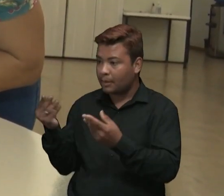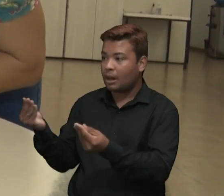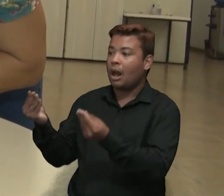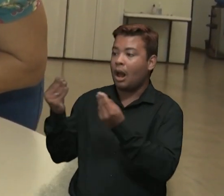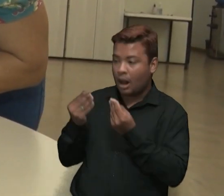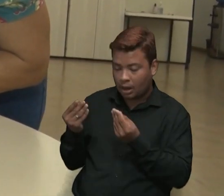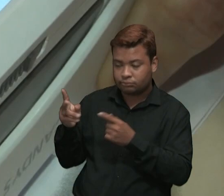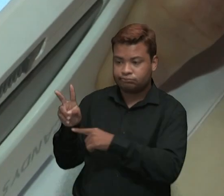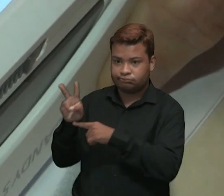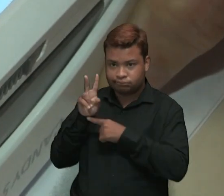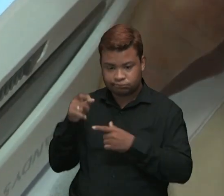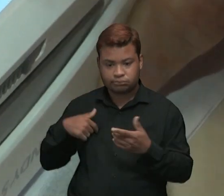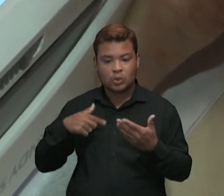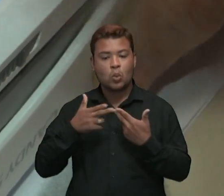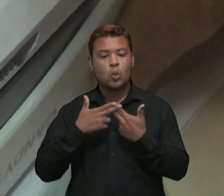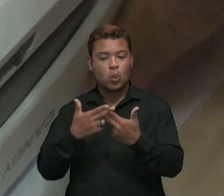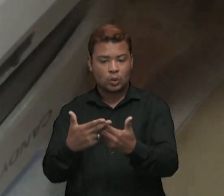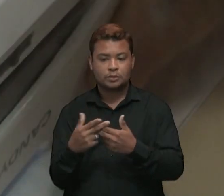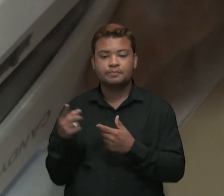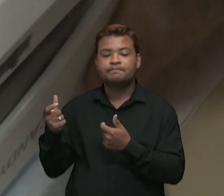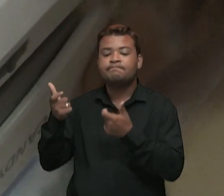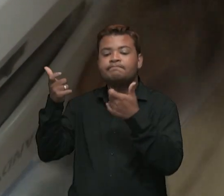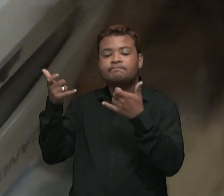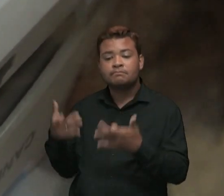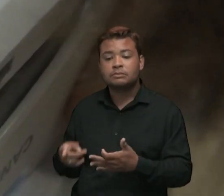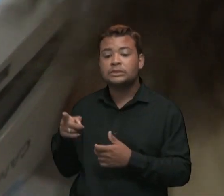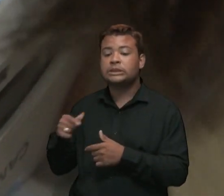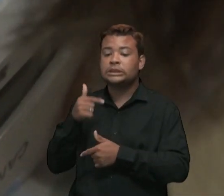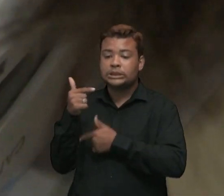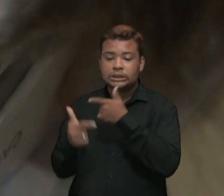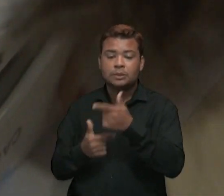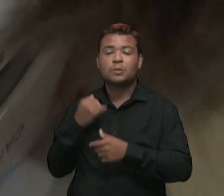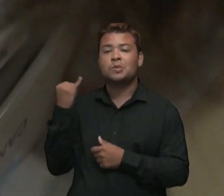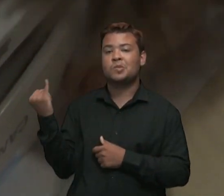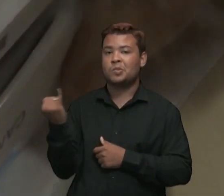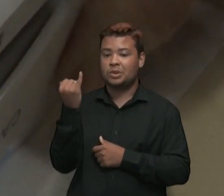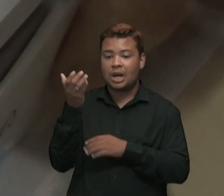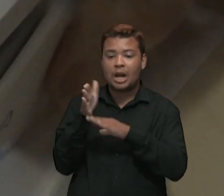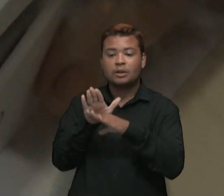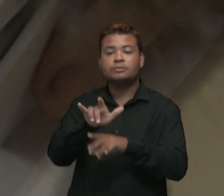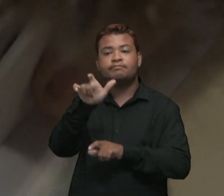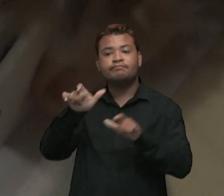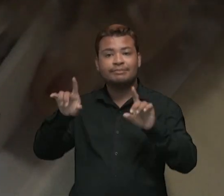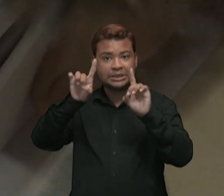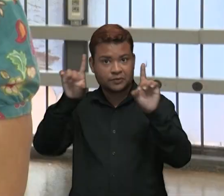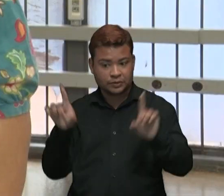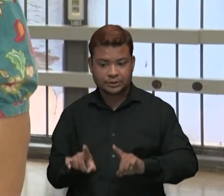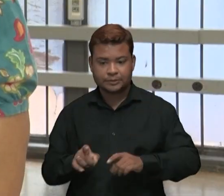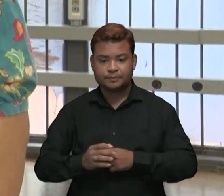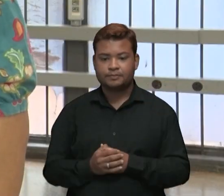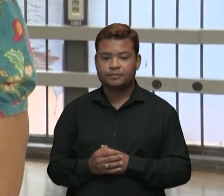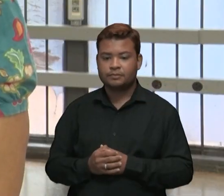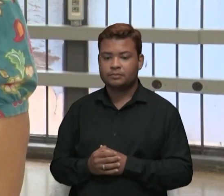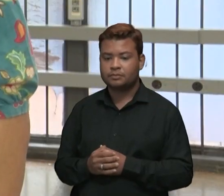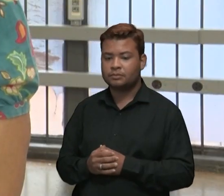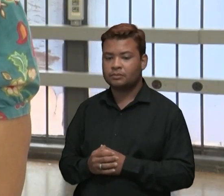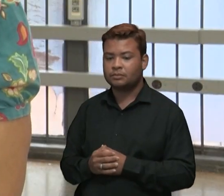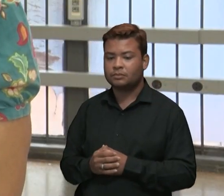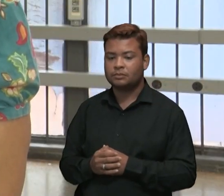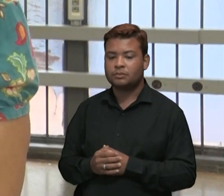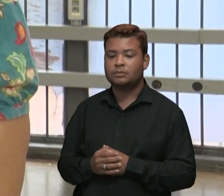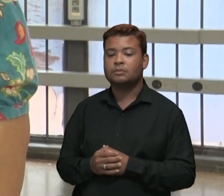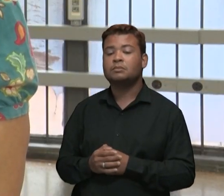pelo laboratório e ressalta a importância do trabalho do LAI para pessoas com deficiência. Tenho